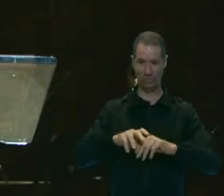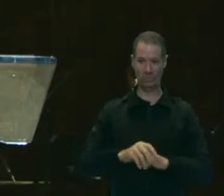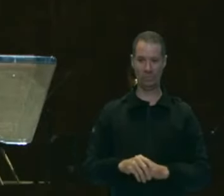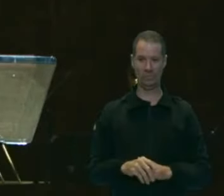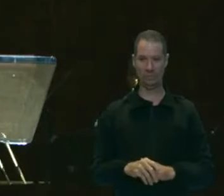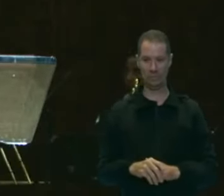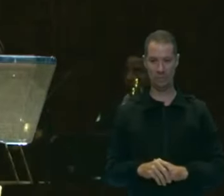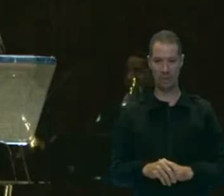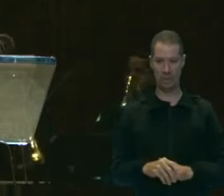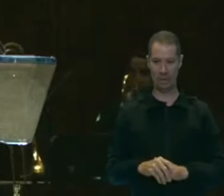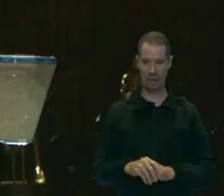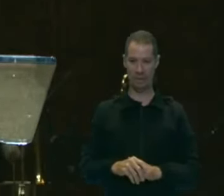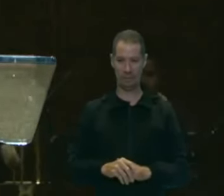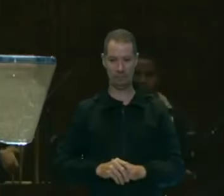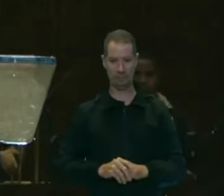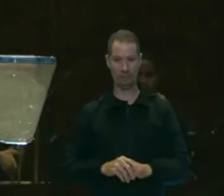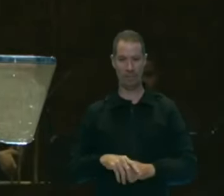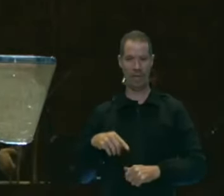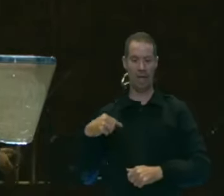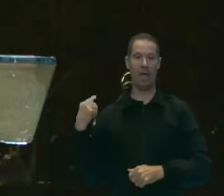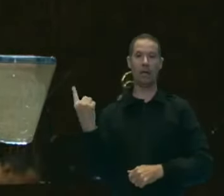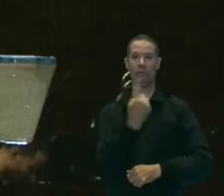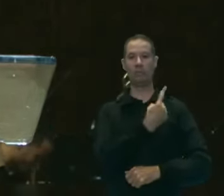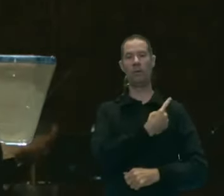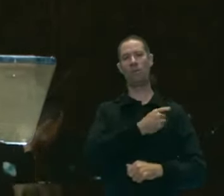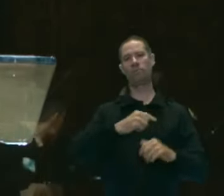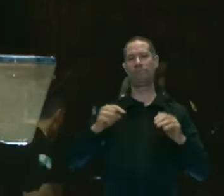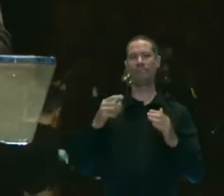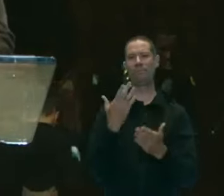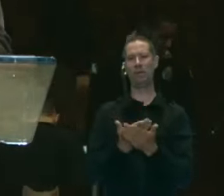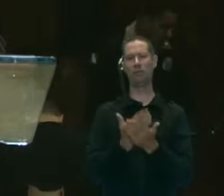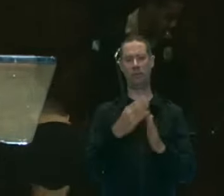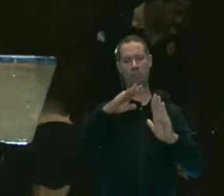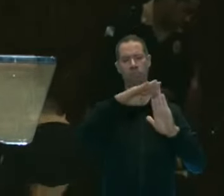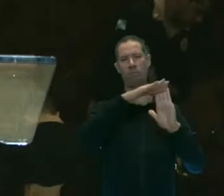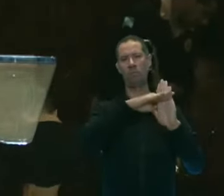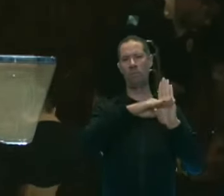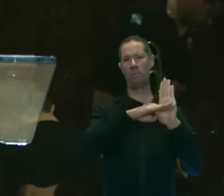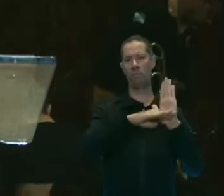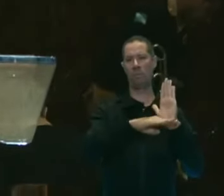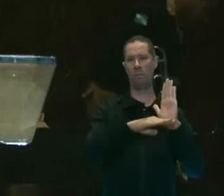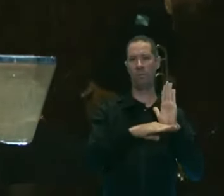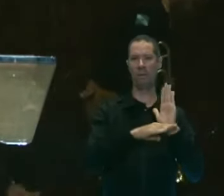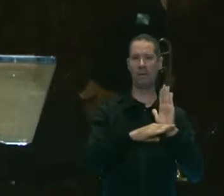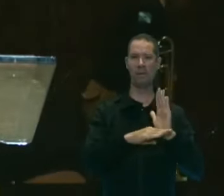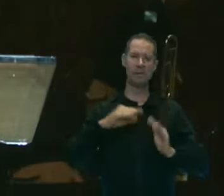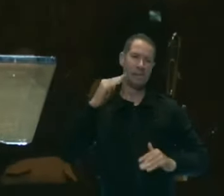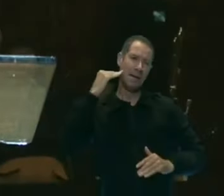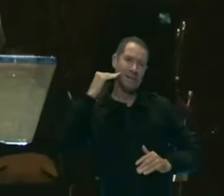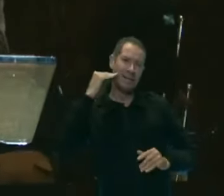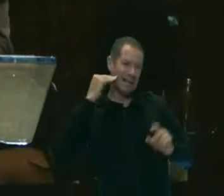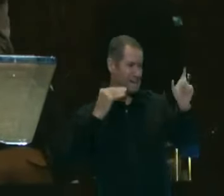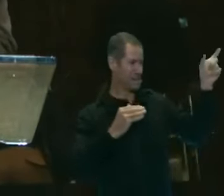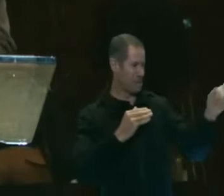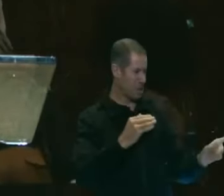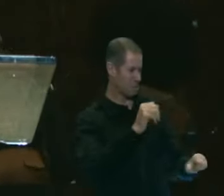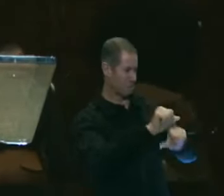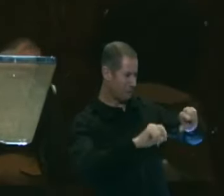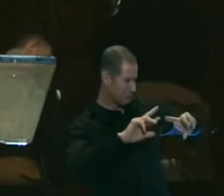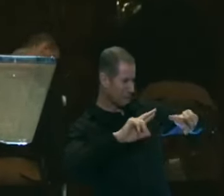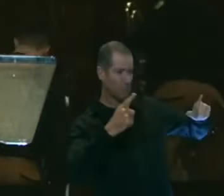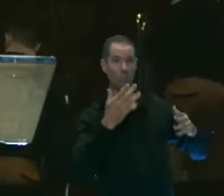Nós estamos estudando uma série de mensagens chamada Desconfigurados. E temos